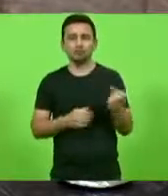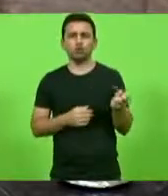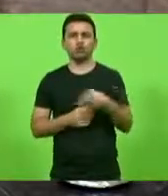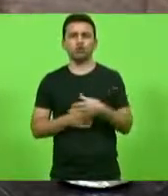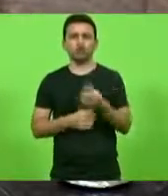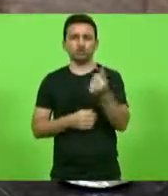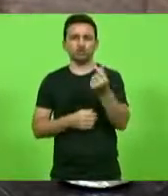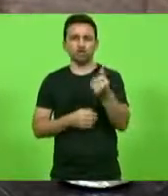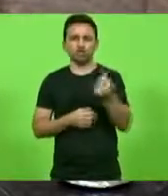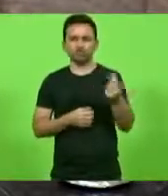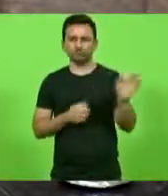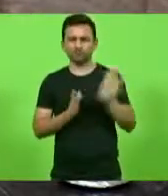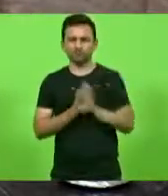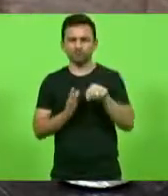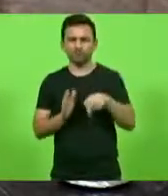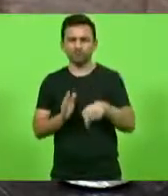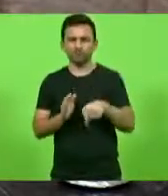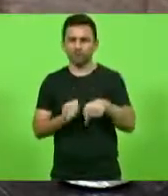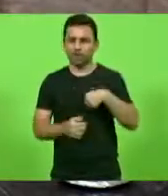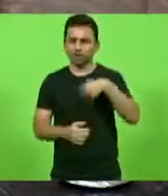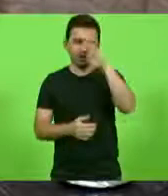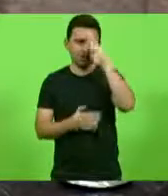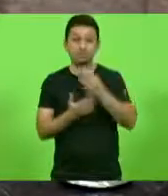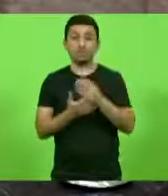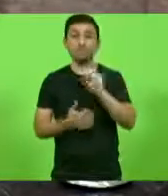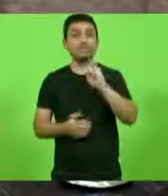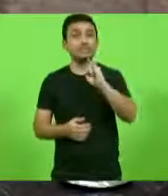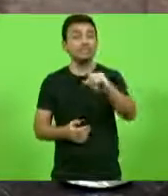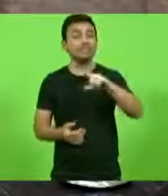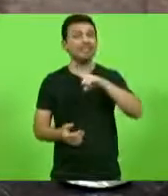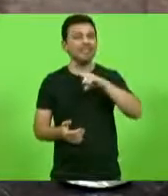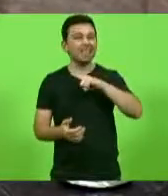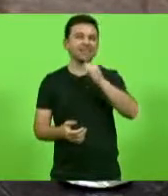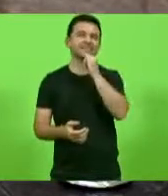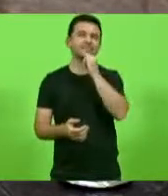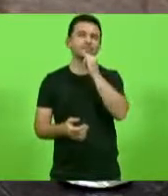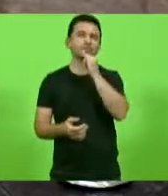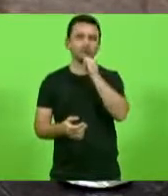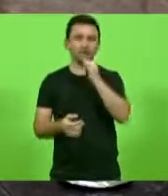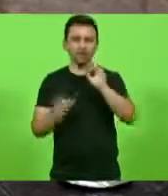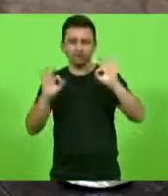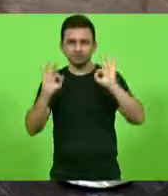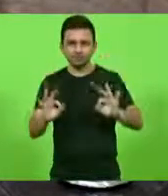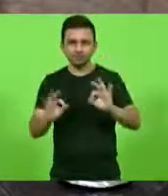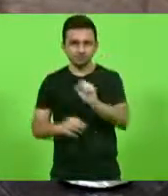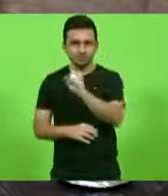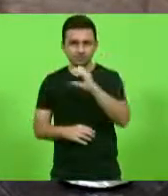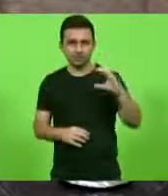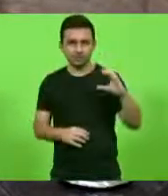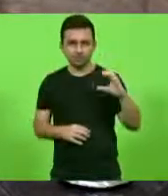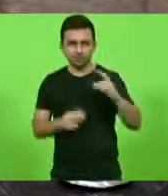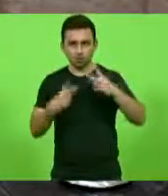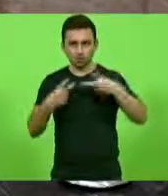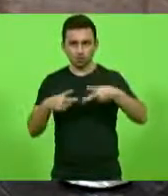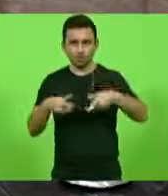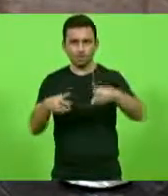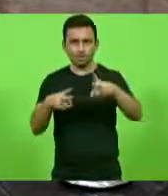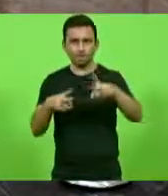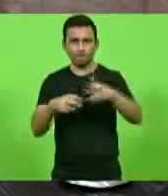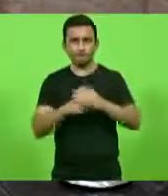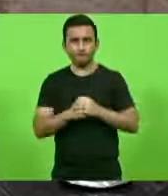não. Mas, mesmo se houvessem esses recursos, seria certo Santa Catarina continuar